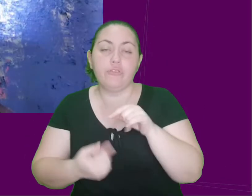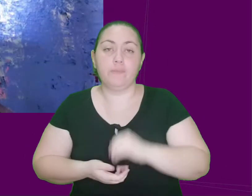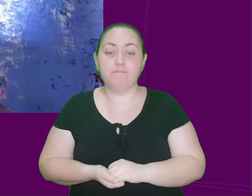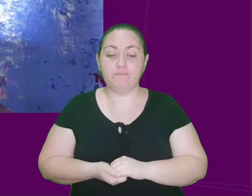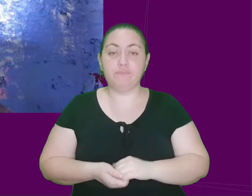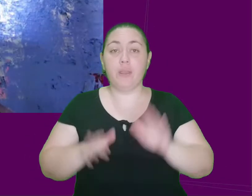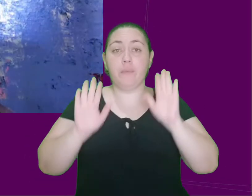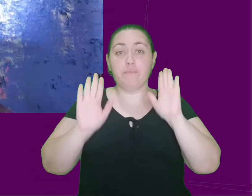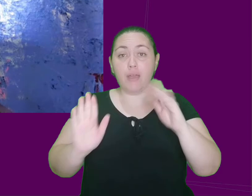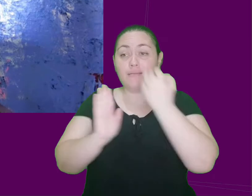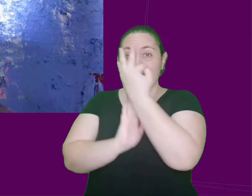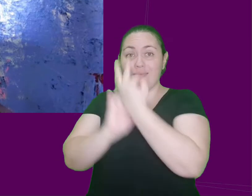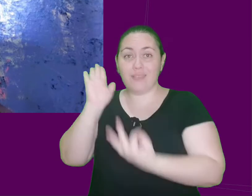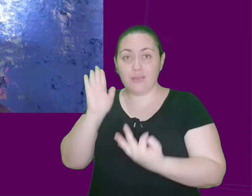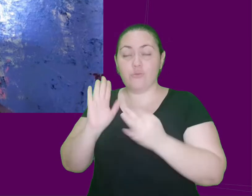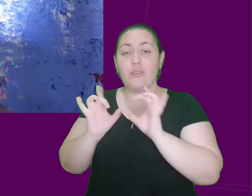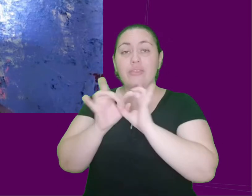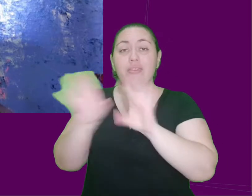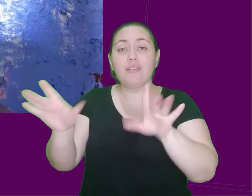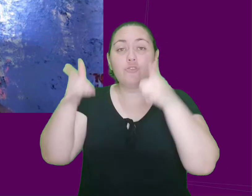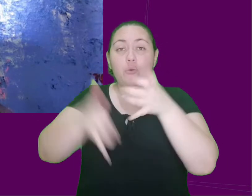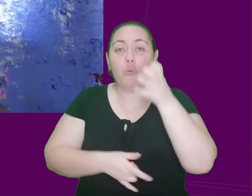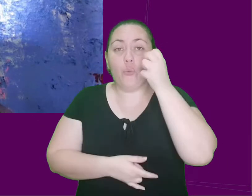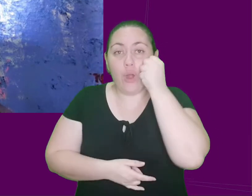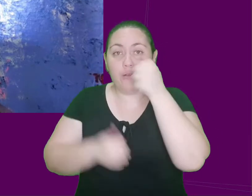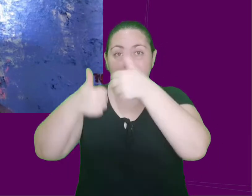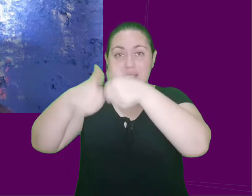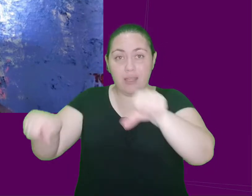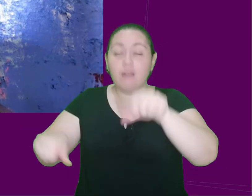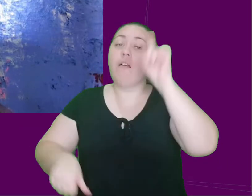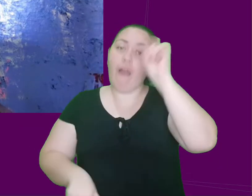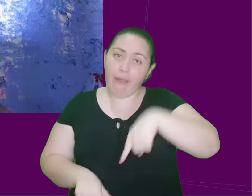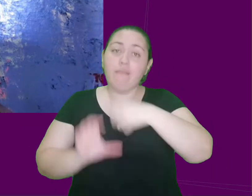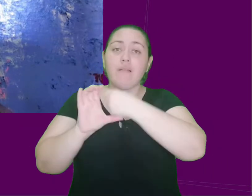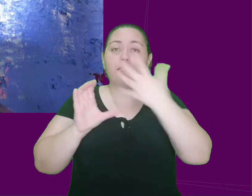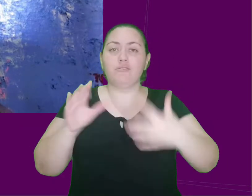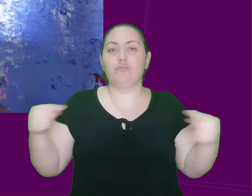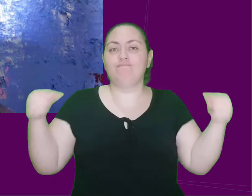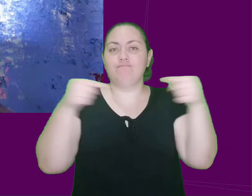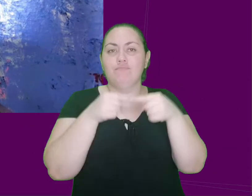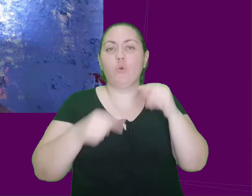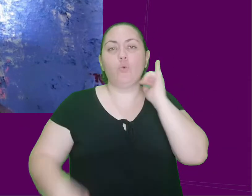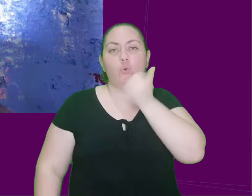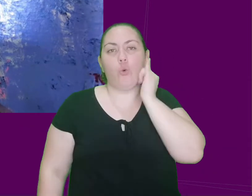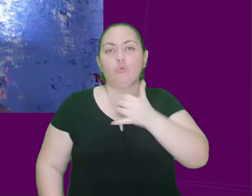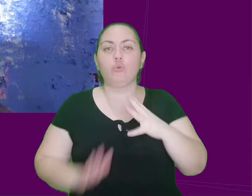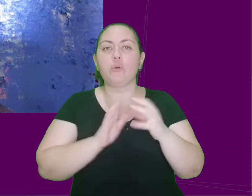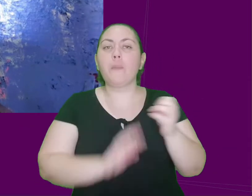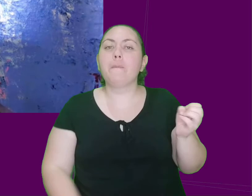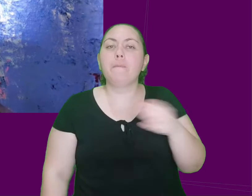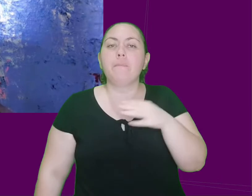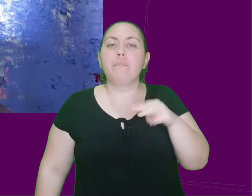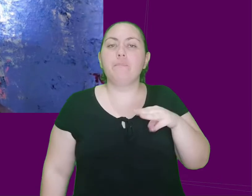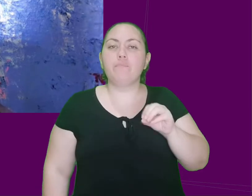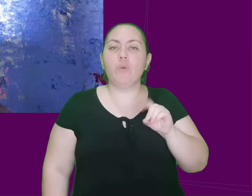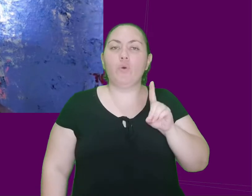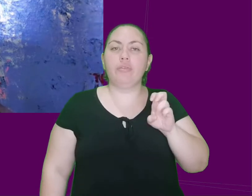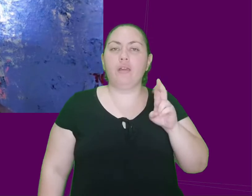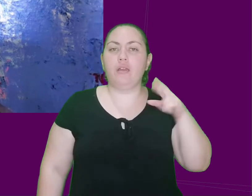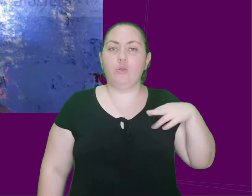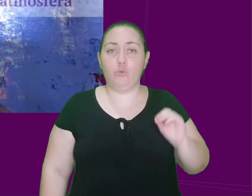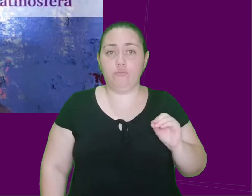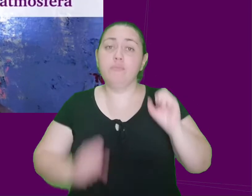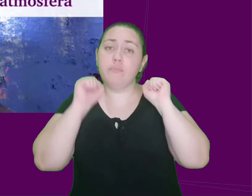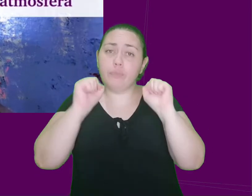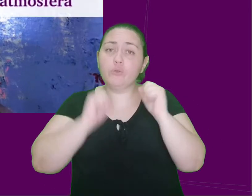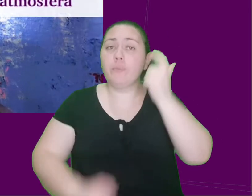enredo dos contos de Deixe o Quarto Como Está apresenta características do conto moderno. Eles podem ser pensados nesse sentido